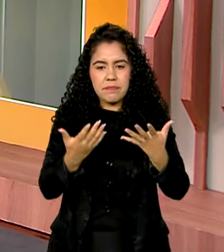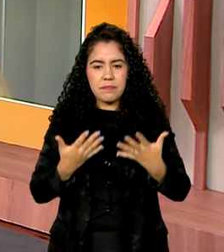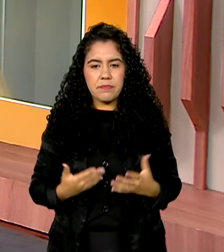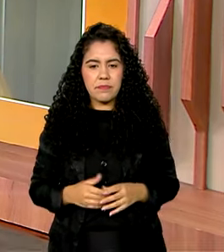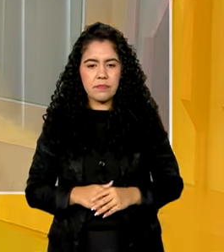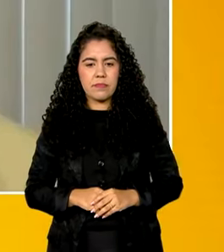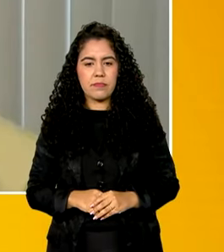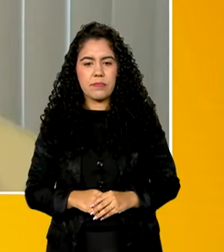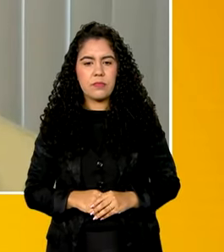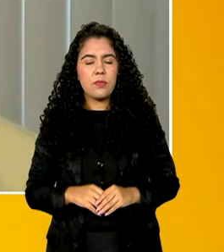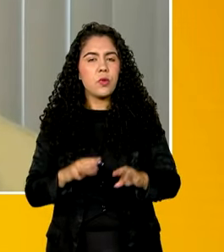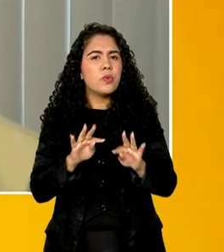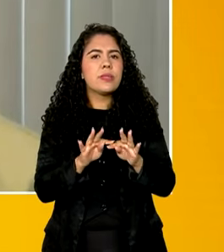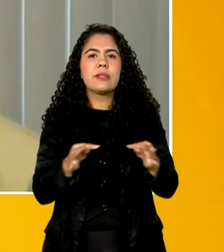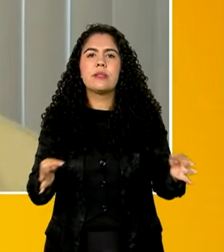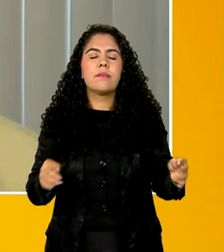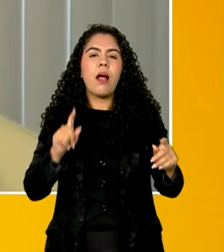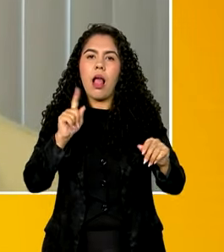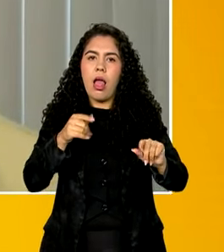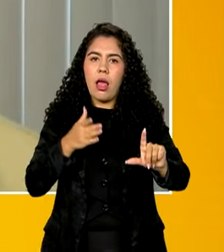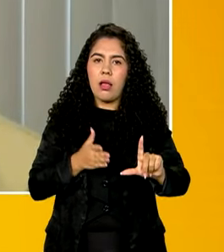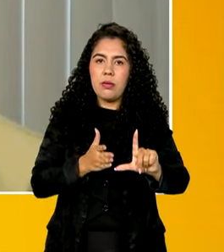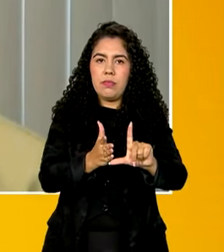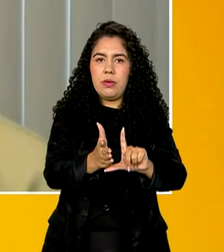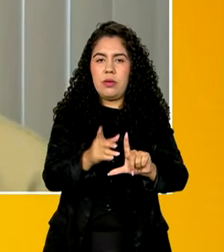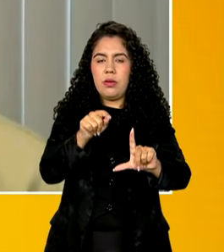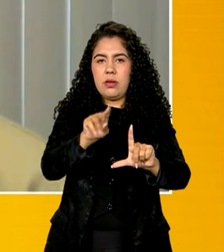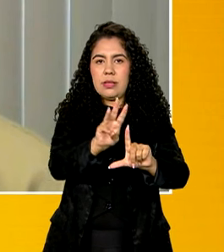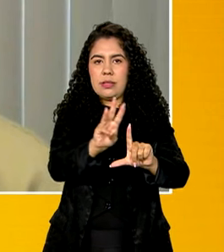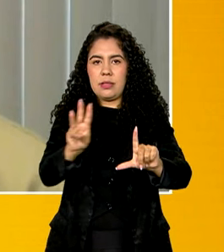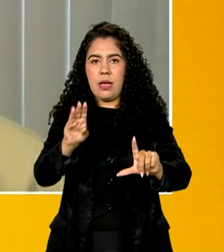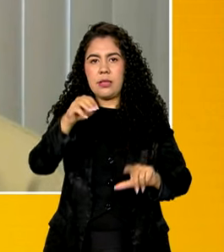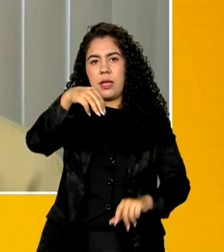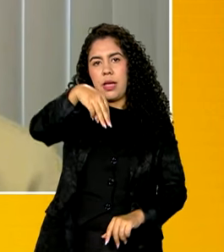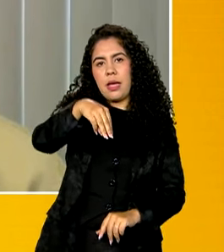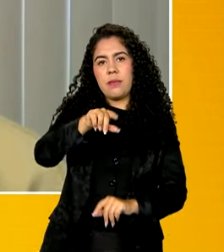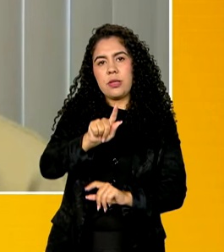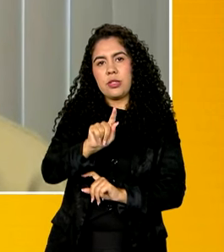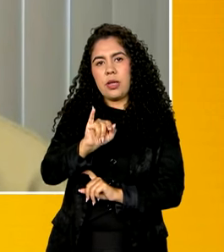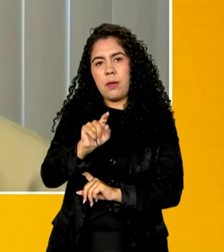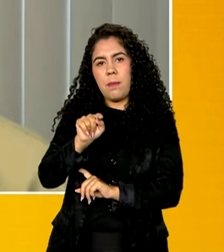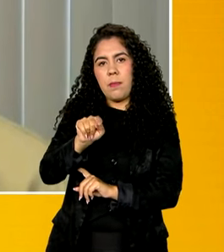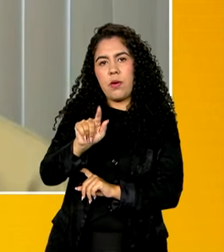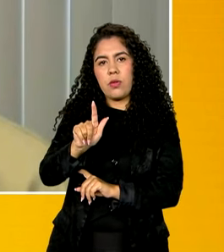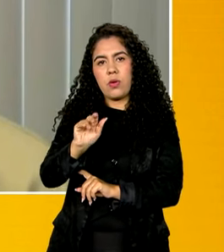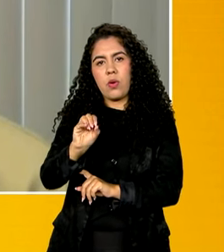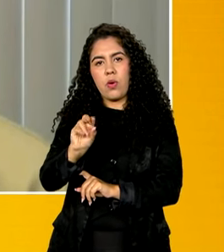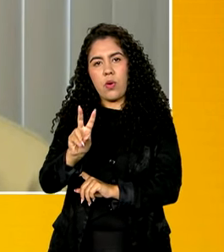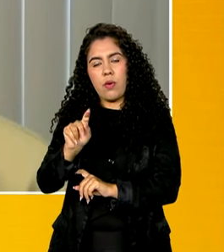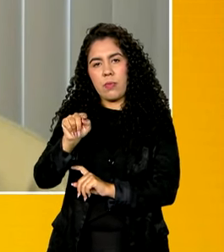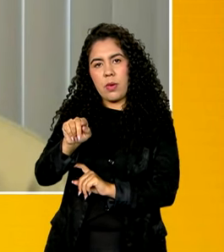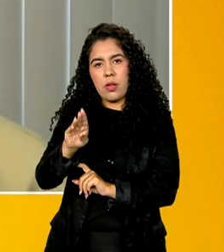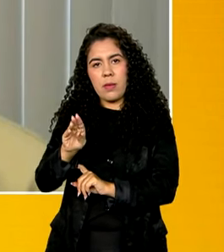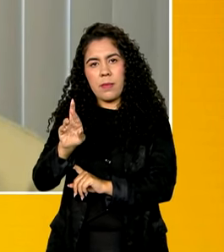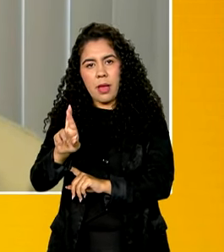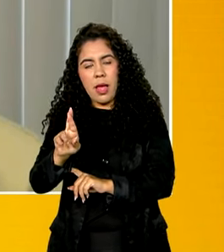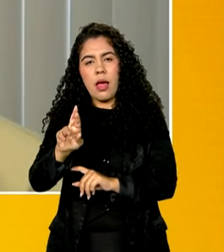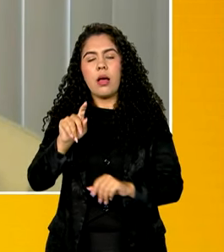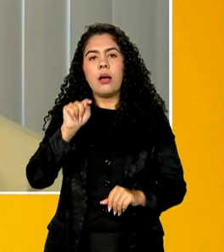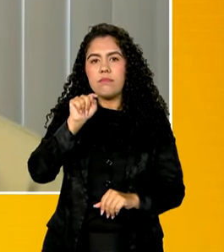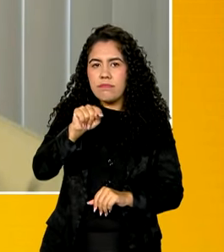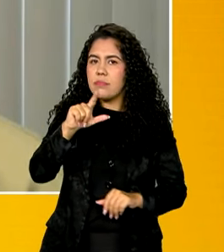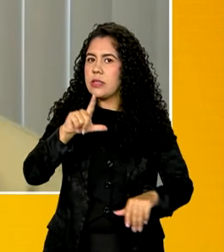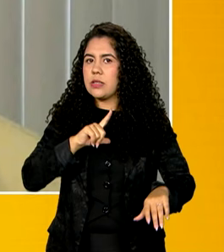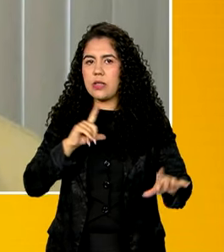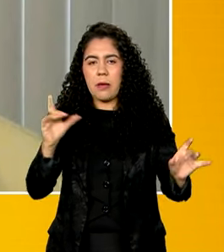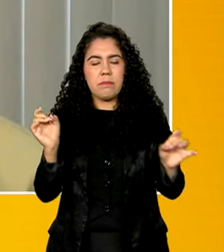O mais simples é entrar no site do MGI, que é o mgi.gov.br, onde tem lá a área com as